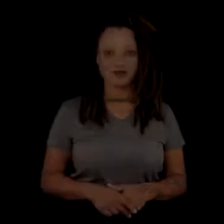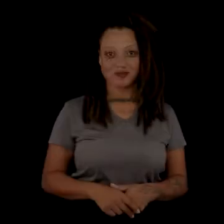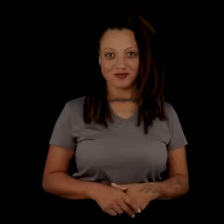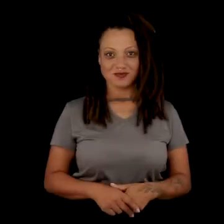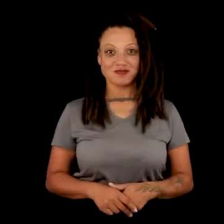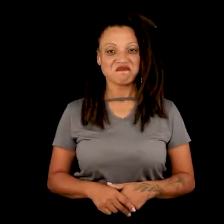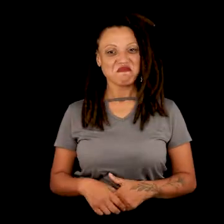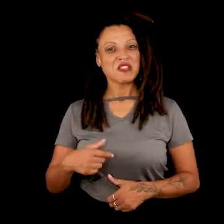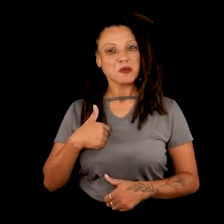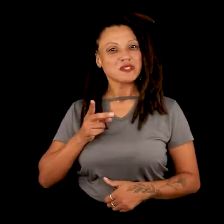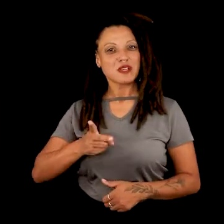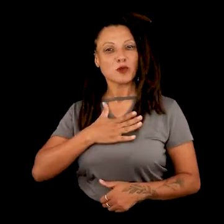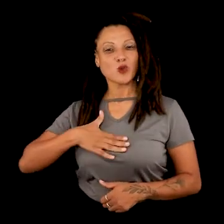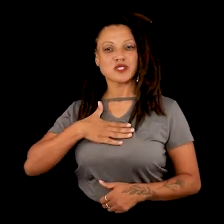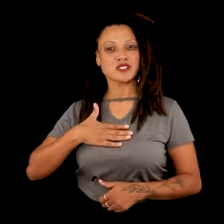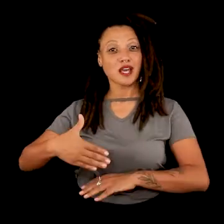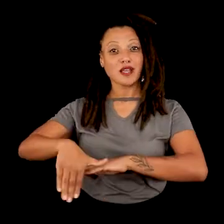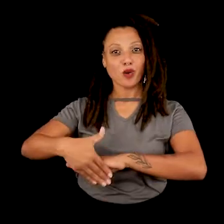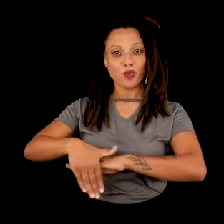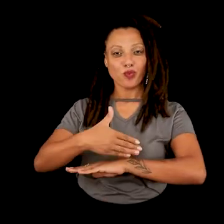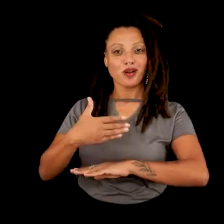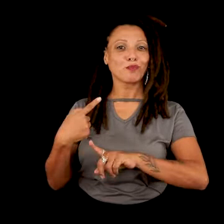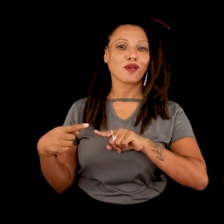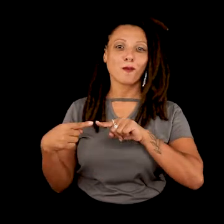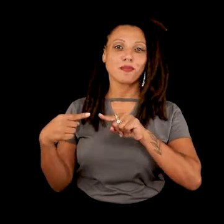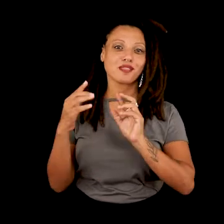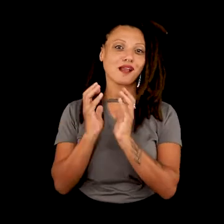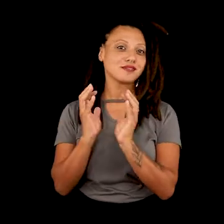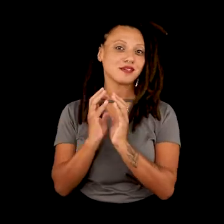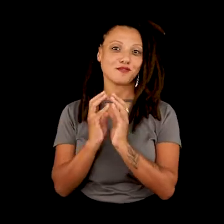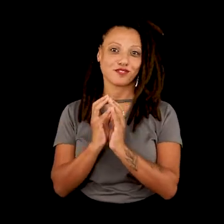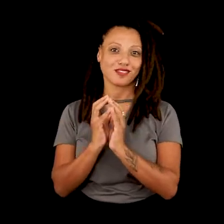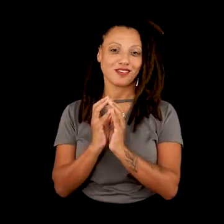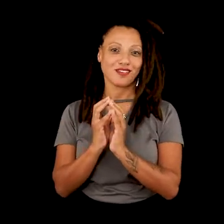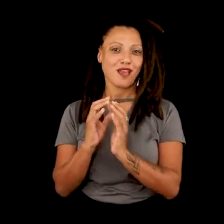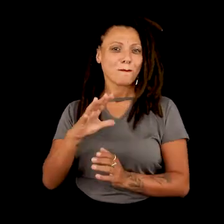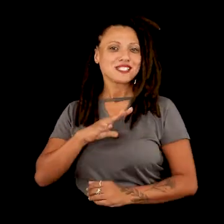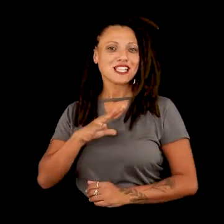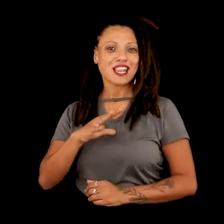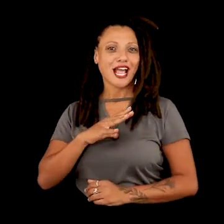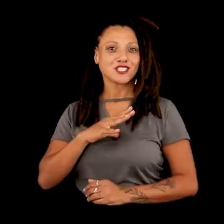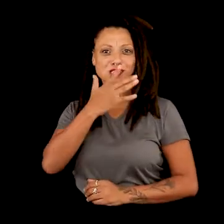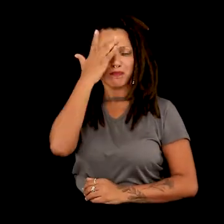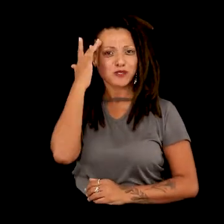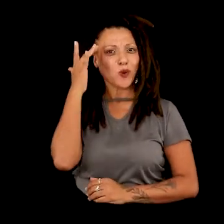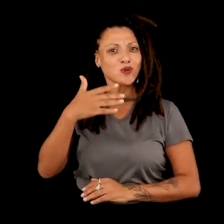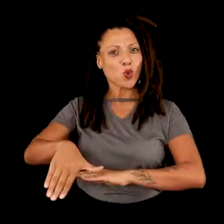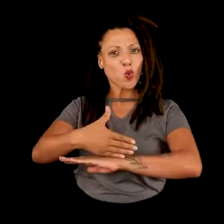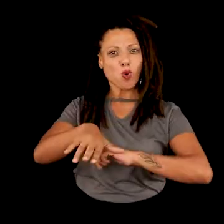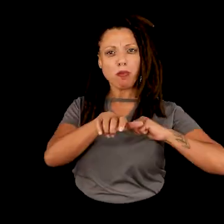a minha onda sempre foi com a rua. E Recife tem essa coisa da rua. E Recife é uma cidade de rua pelo